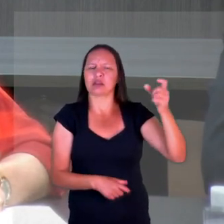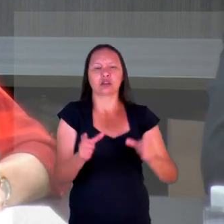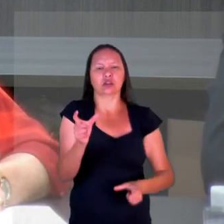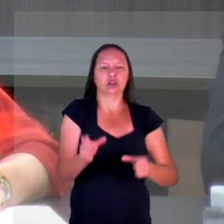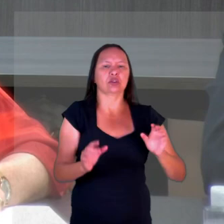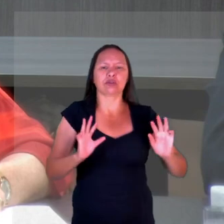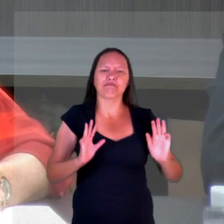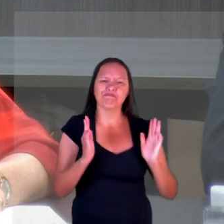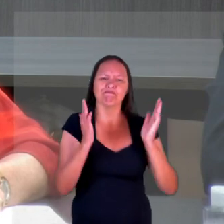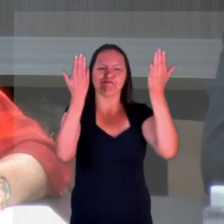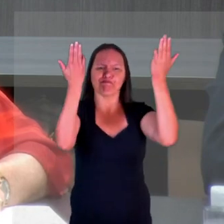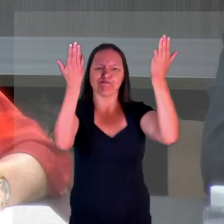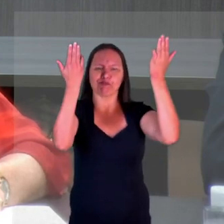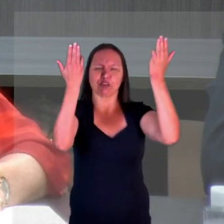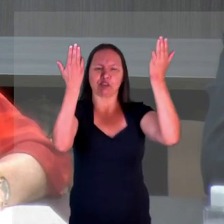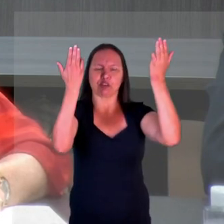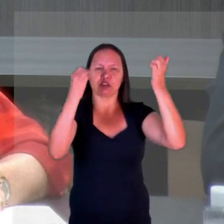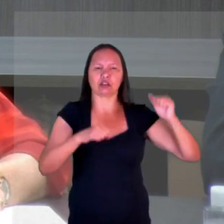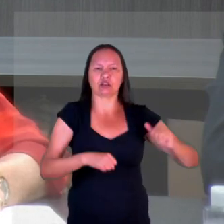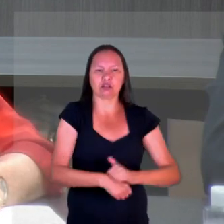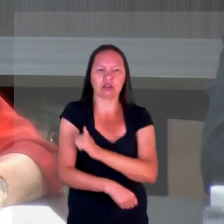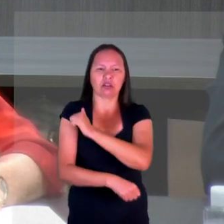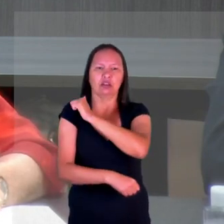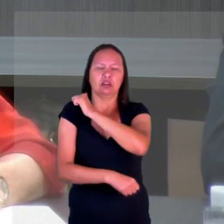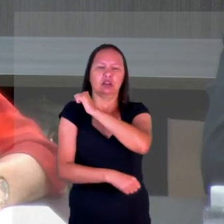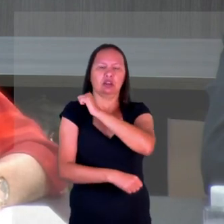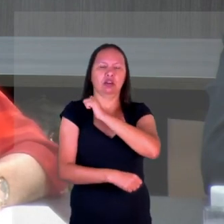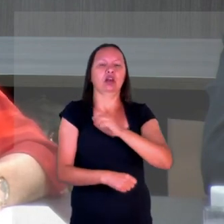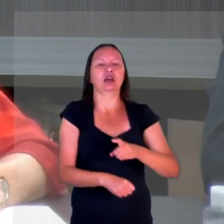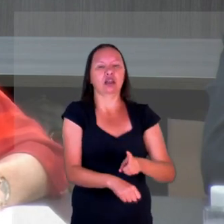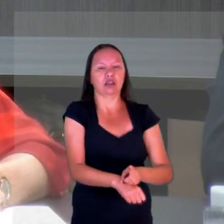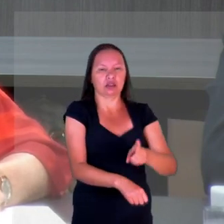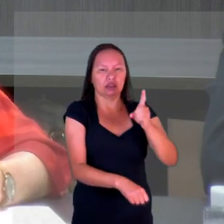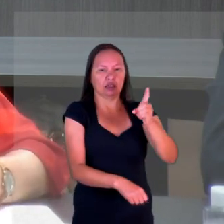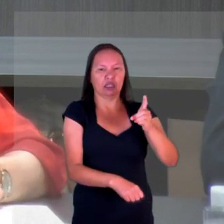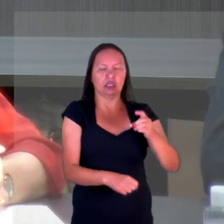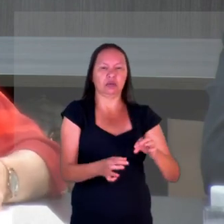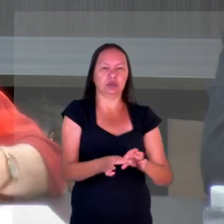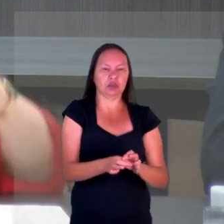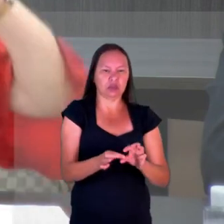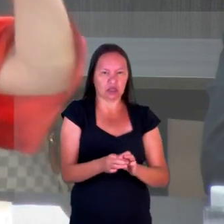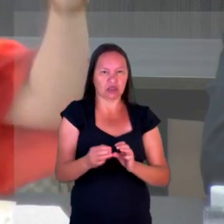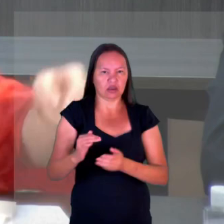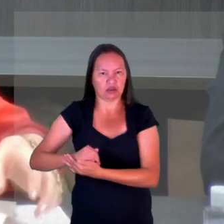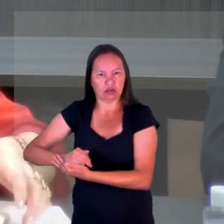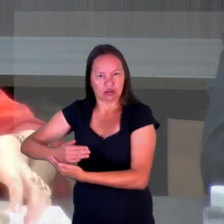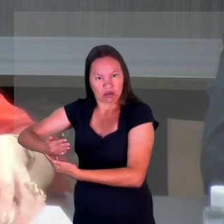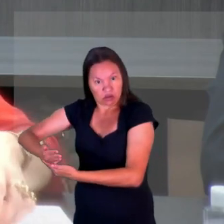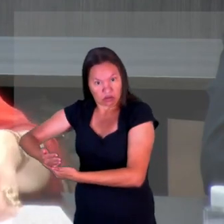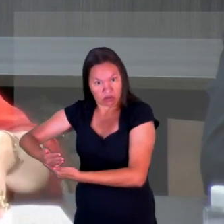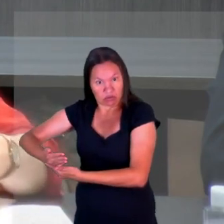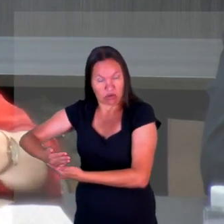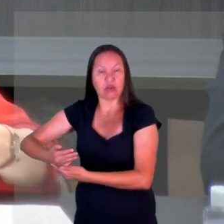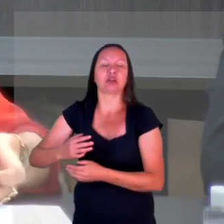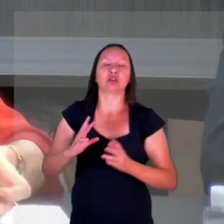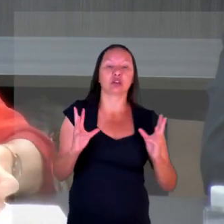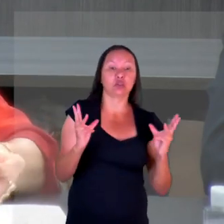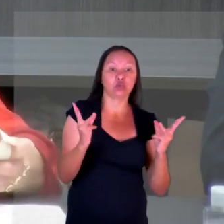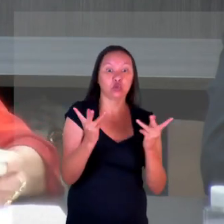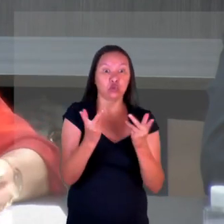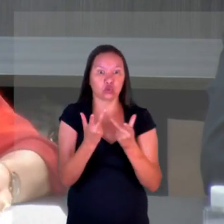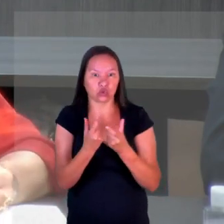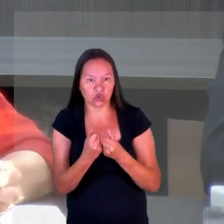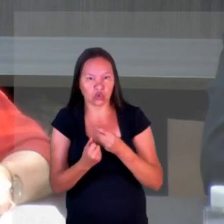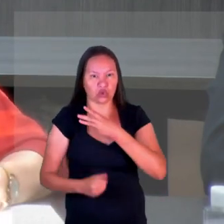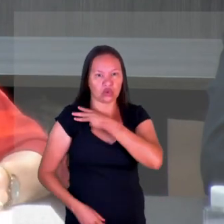eventos aconteçam a equipe do cerimonial da informática e de todo o conselho dos